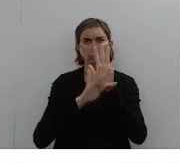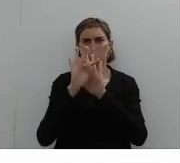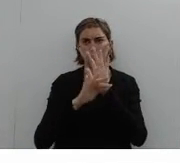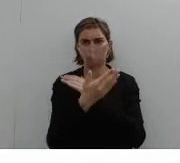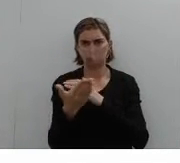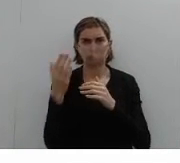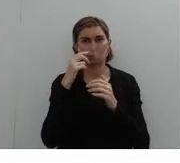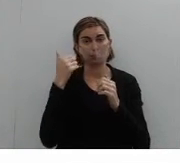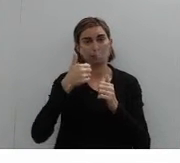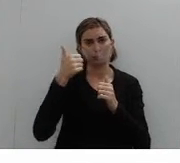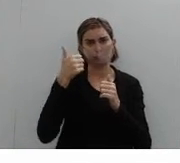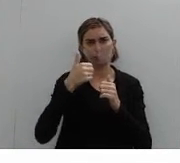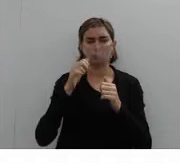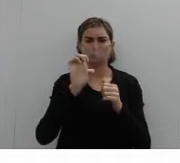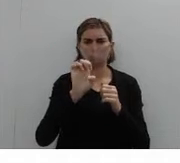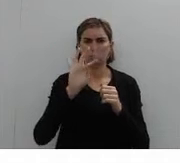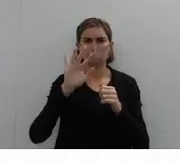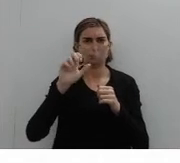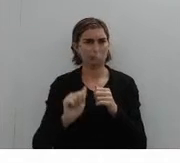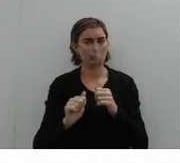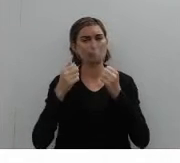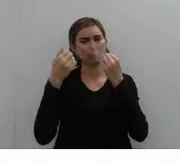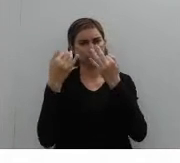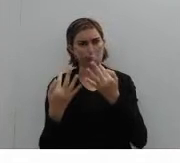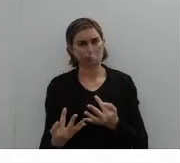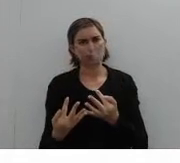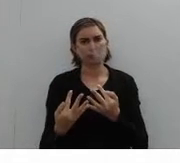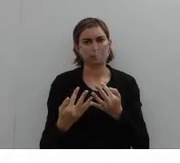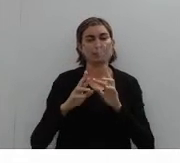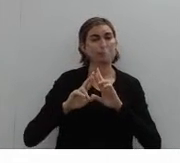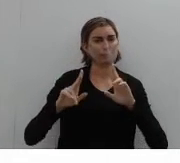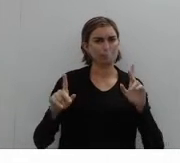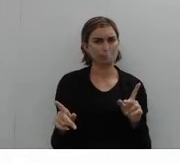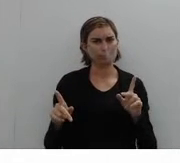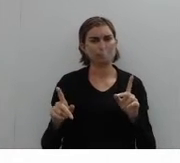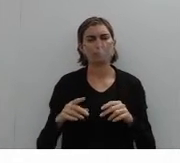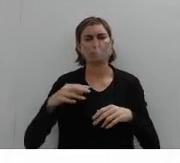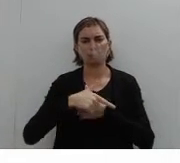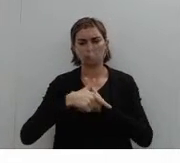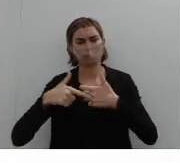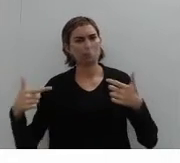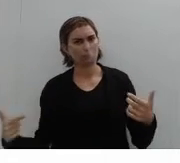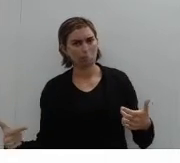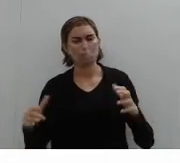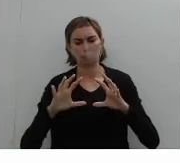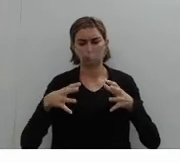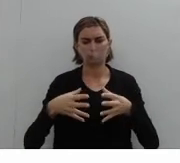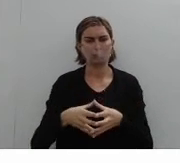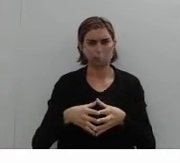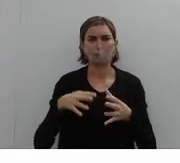slide. Primeiro, ética, uma definição e uma distinção. Moral é o conjunto